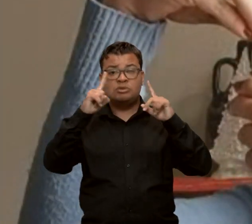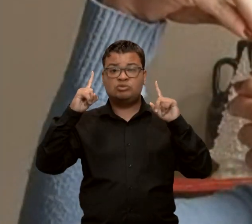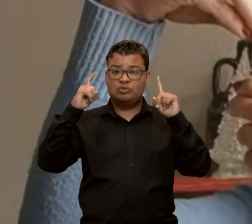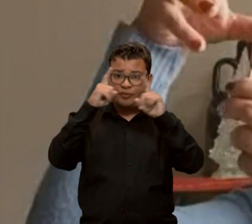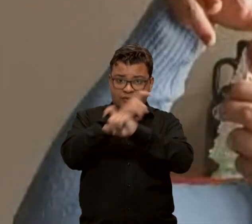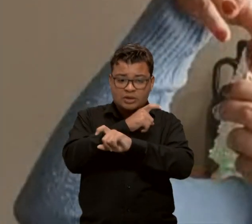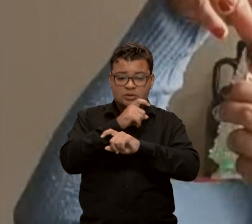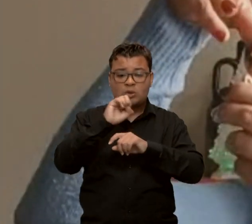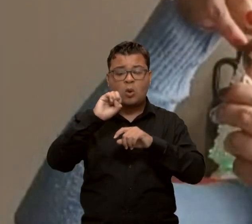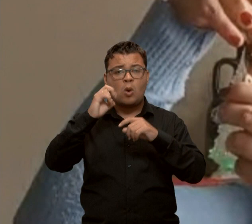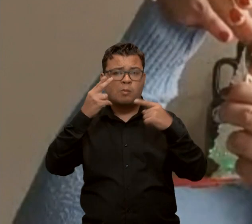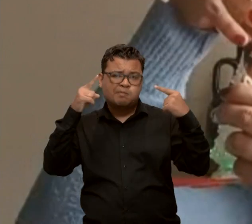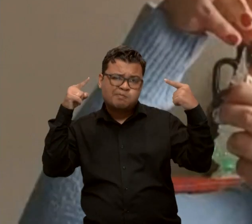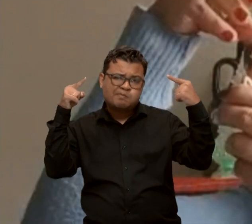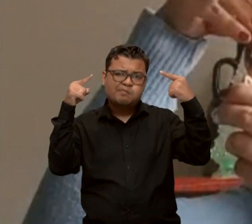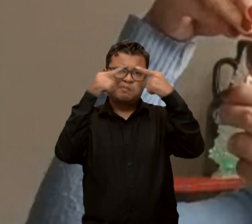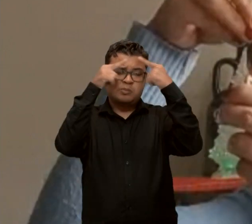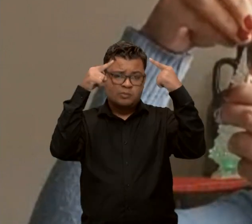hiperconexões, ou